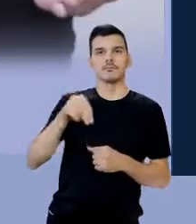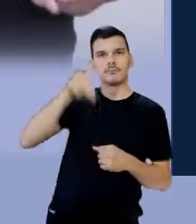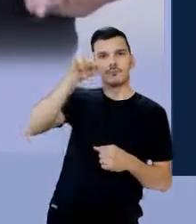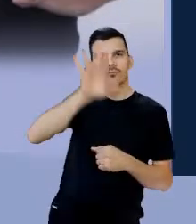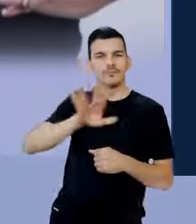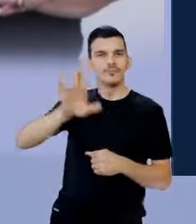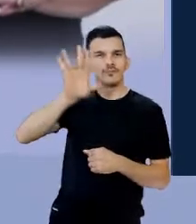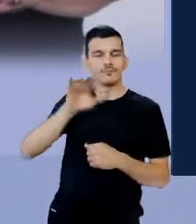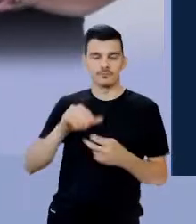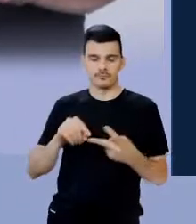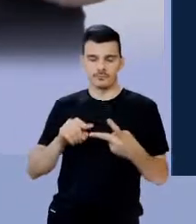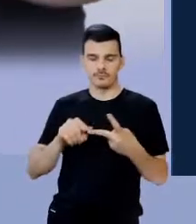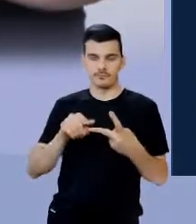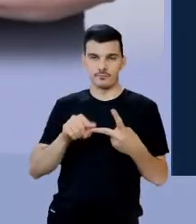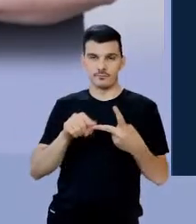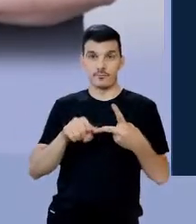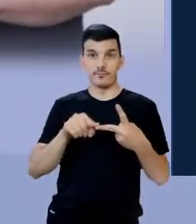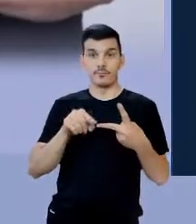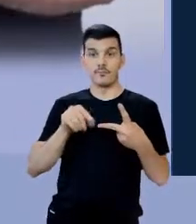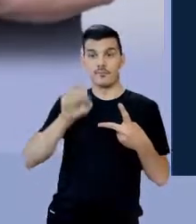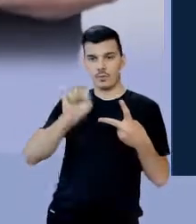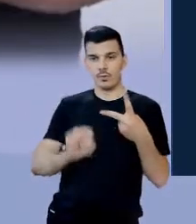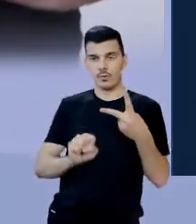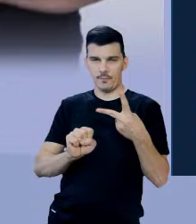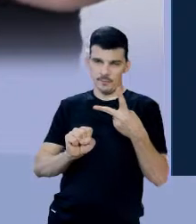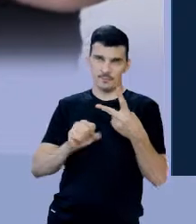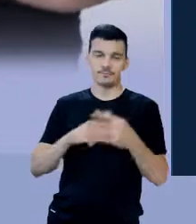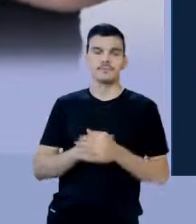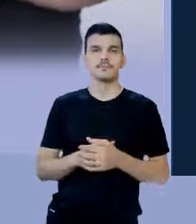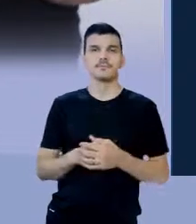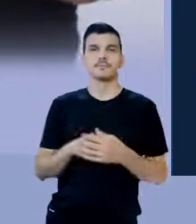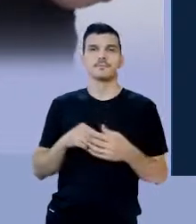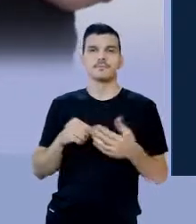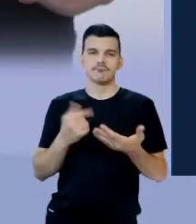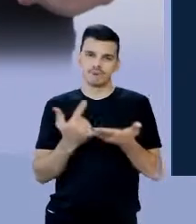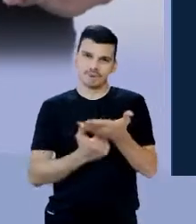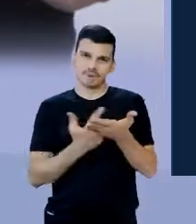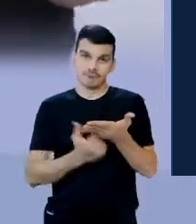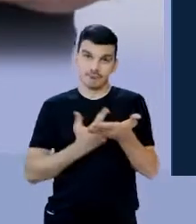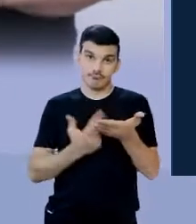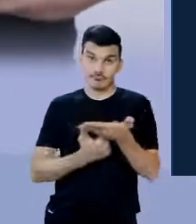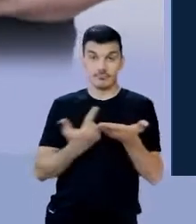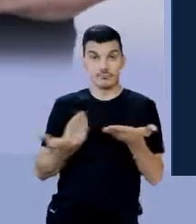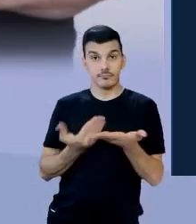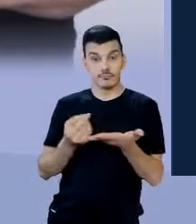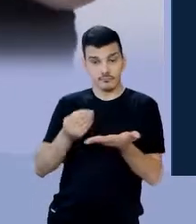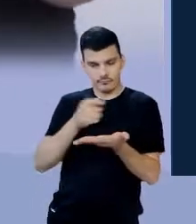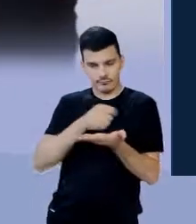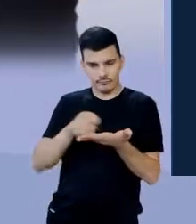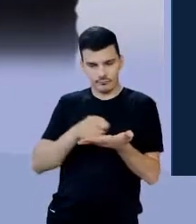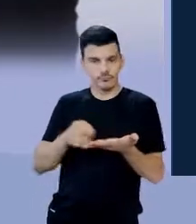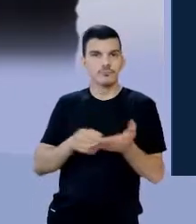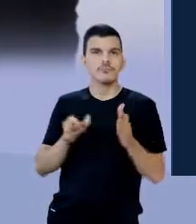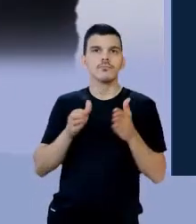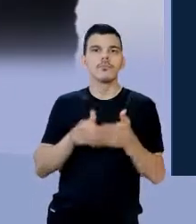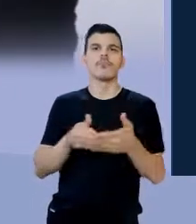ciclo nordestino, e o segundo, o ciclo do sul. As obras, então, investem